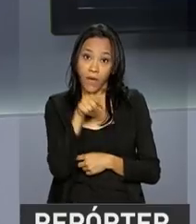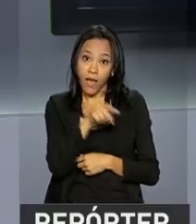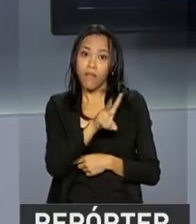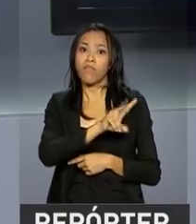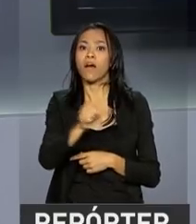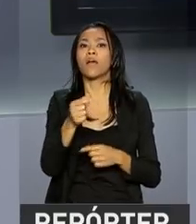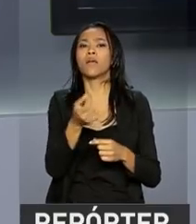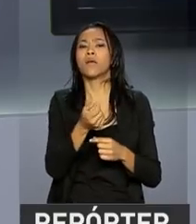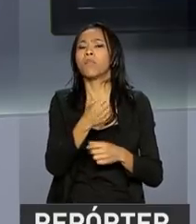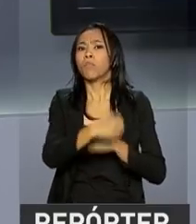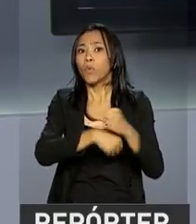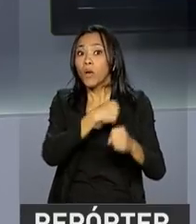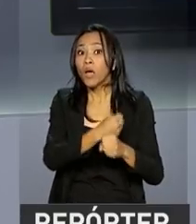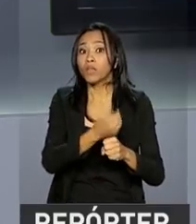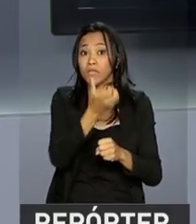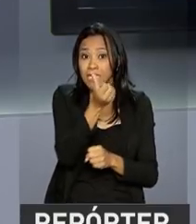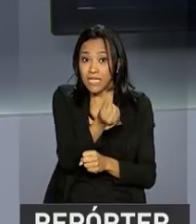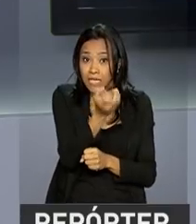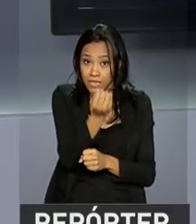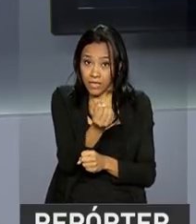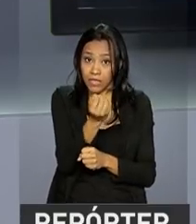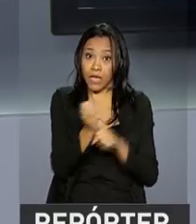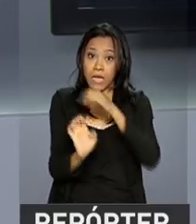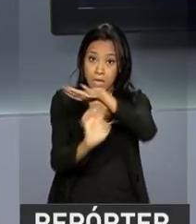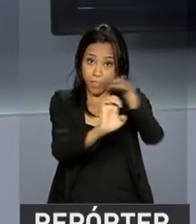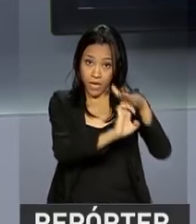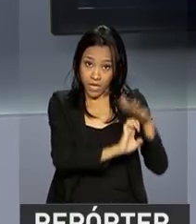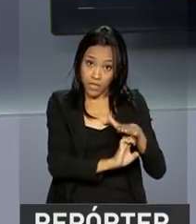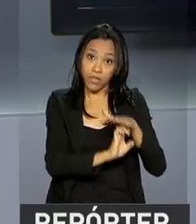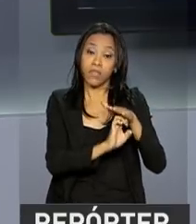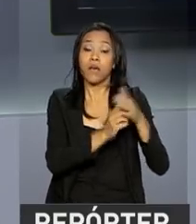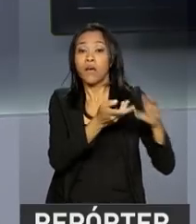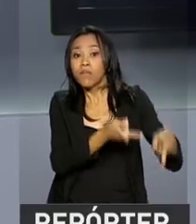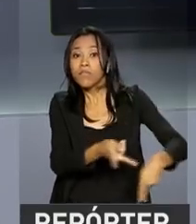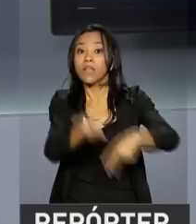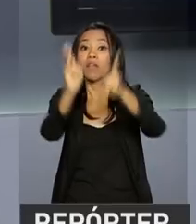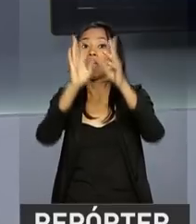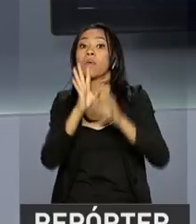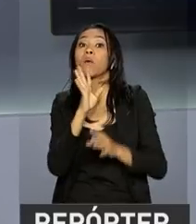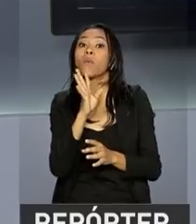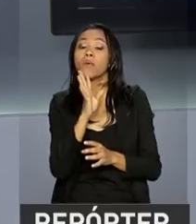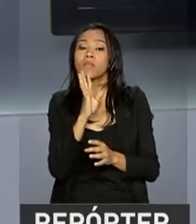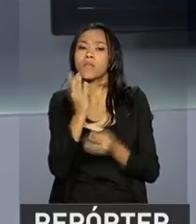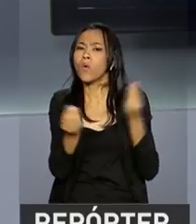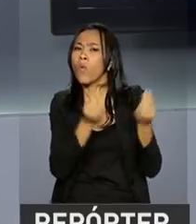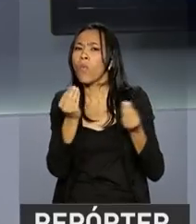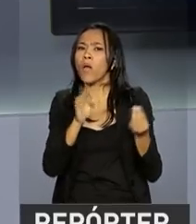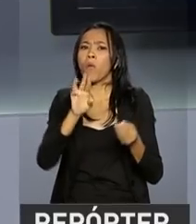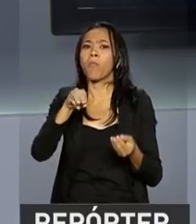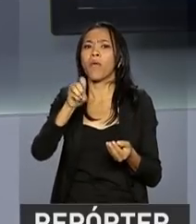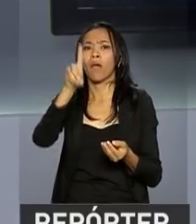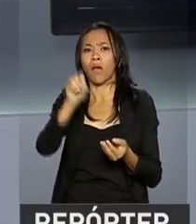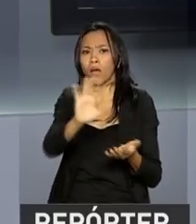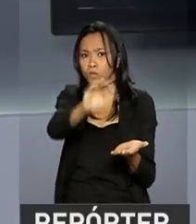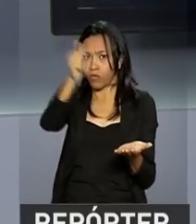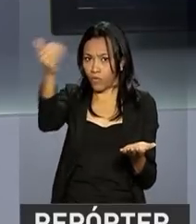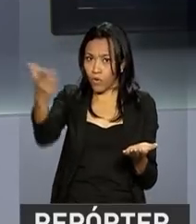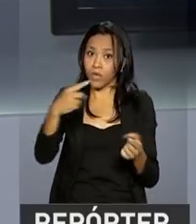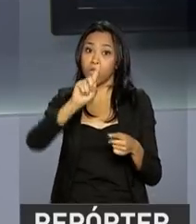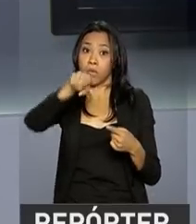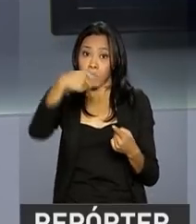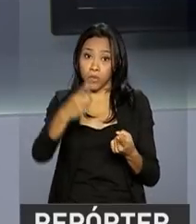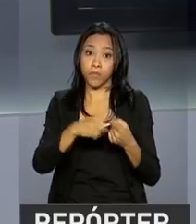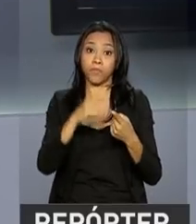vai levar por ano 60 empresas para conhecer mercados estrangeiros. Ano que vem vão ser realizadas missões em